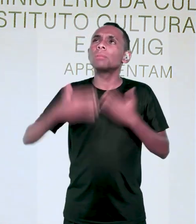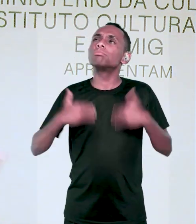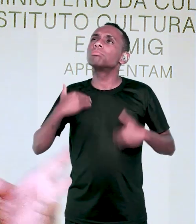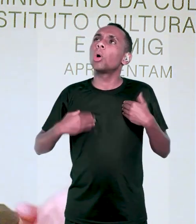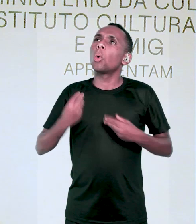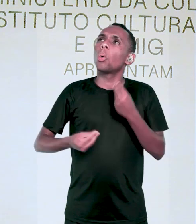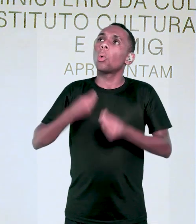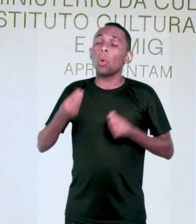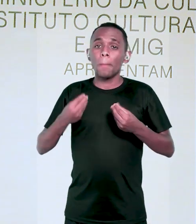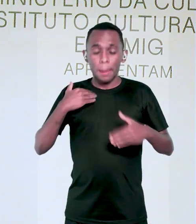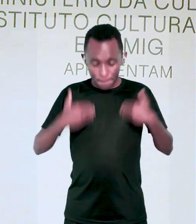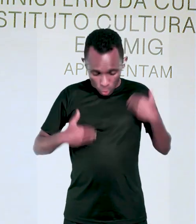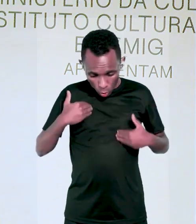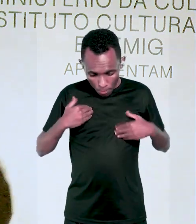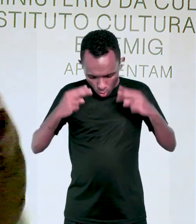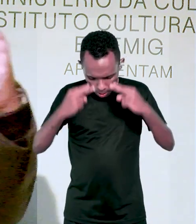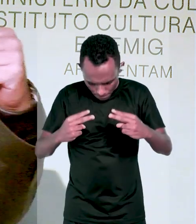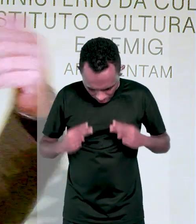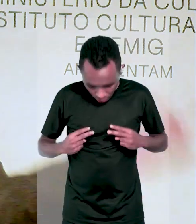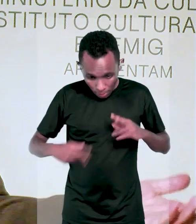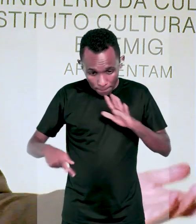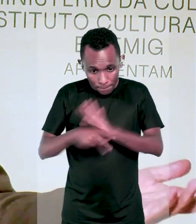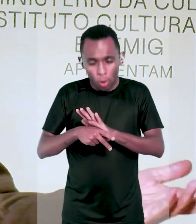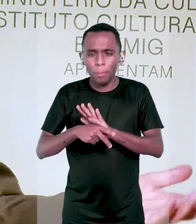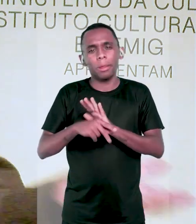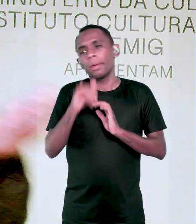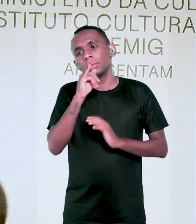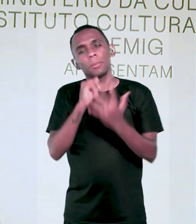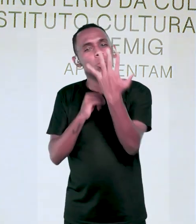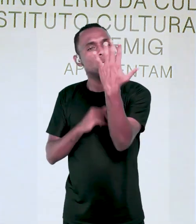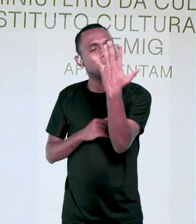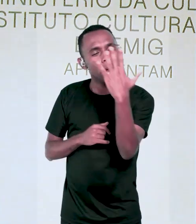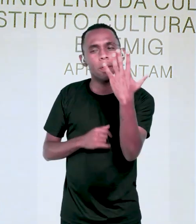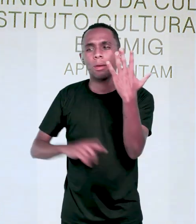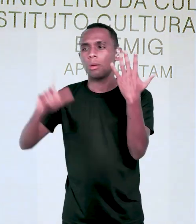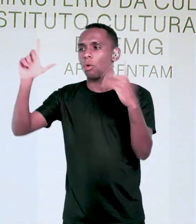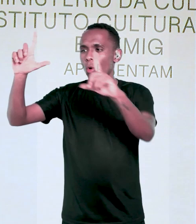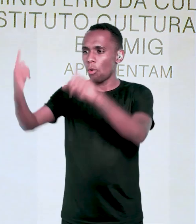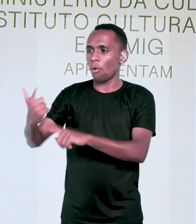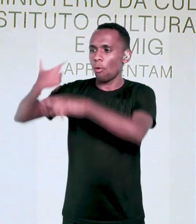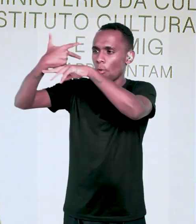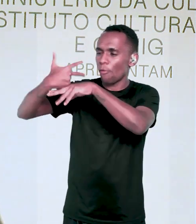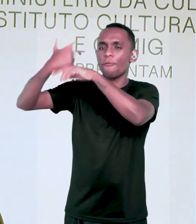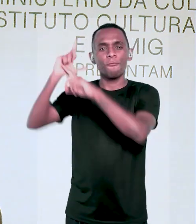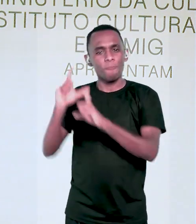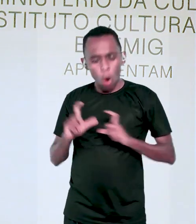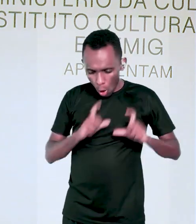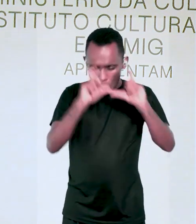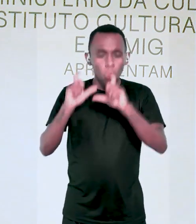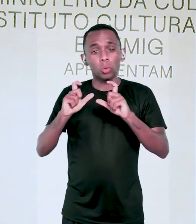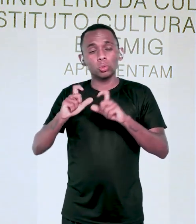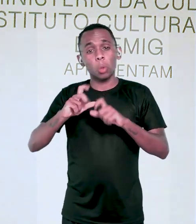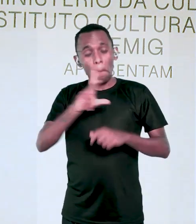repleto de outros corpos sejam eles animados ou inanimados e essa